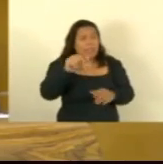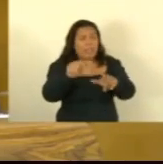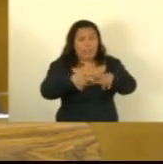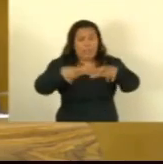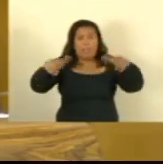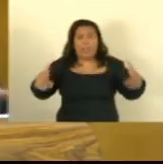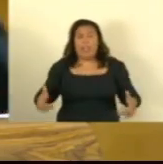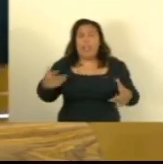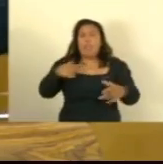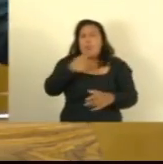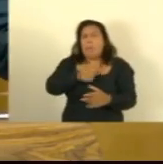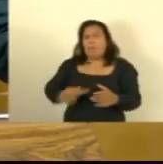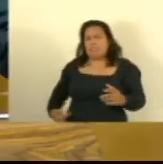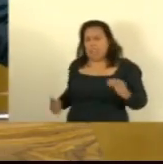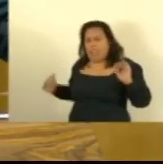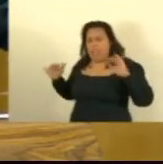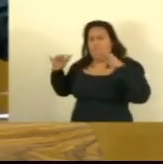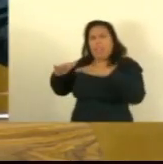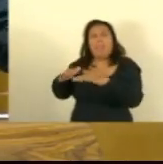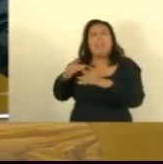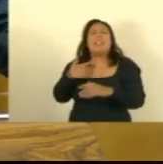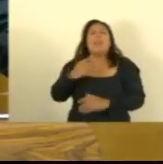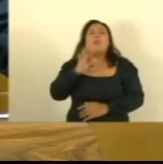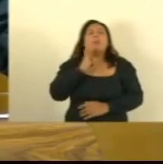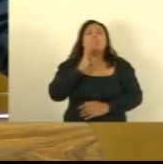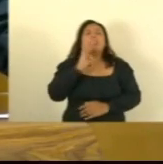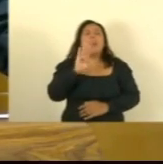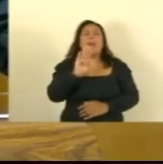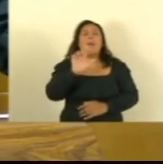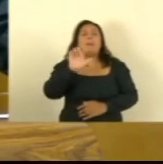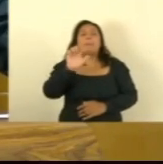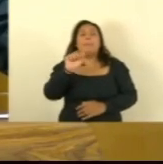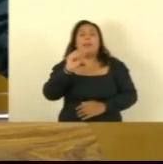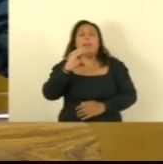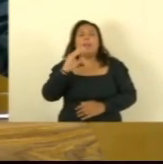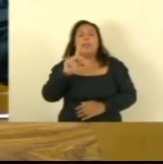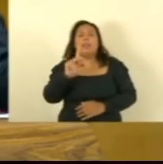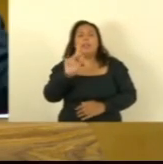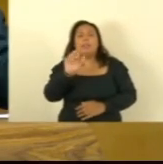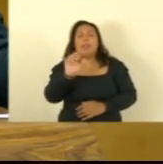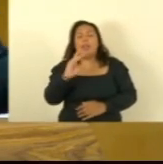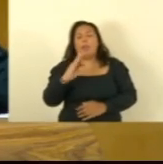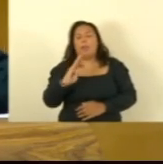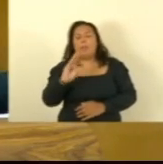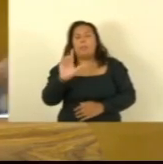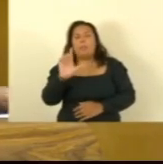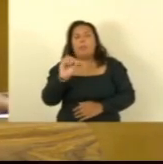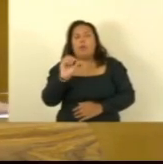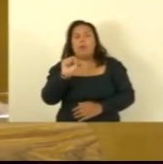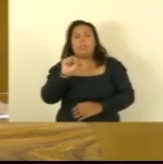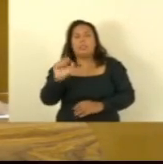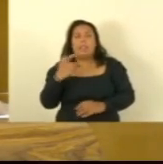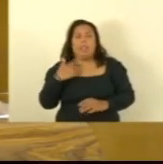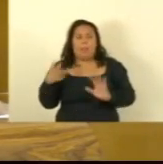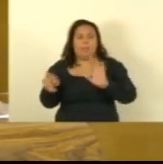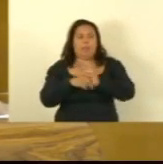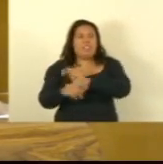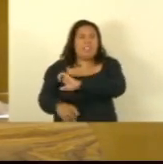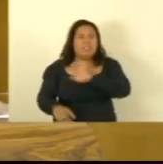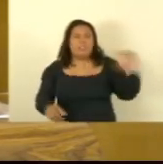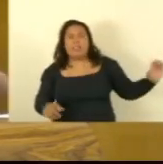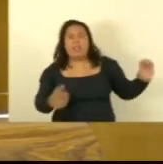da presidência, dos então Black Blocs, membros da esquerda extremistas, ou